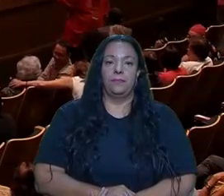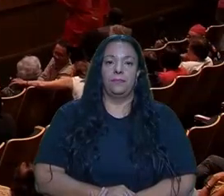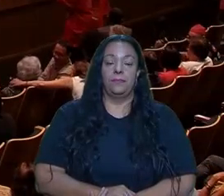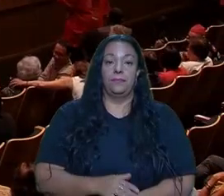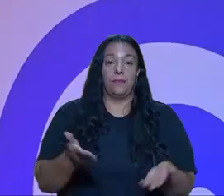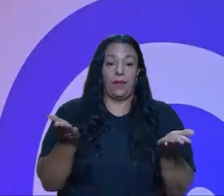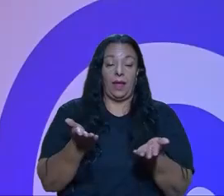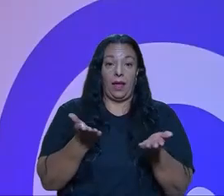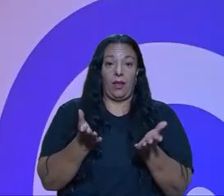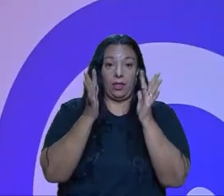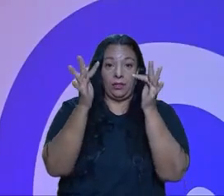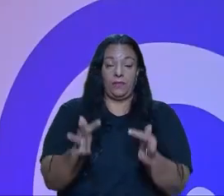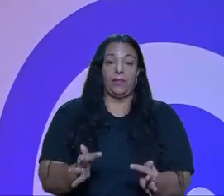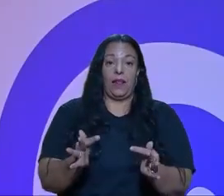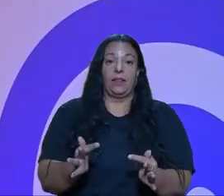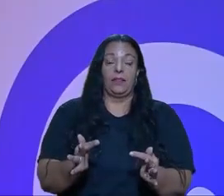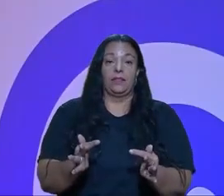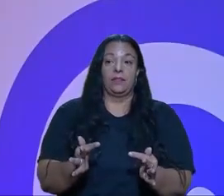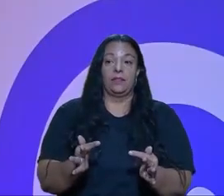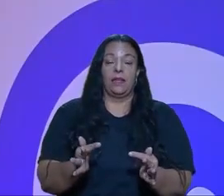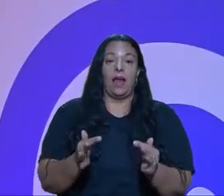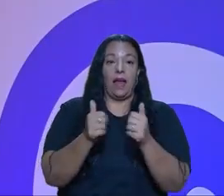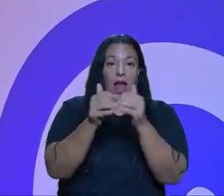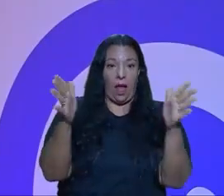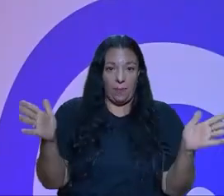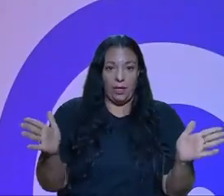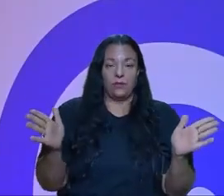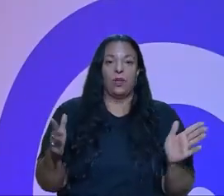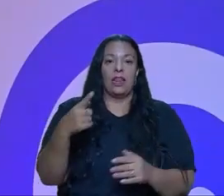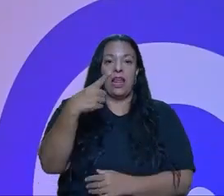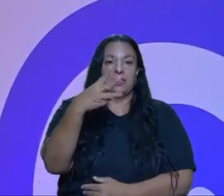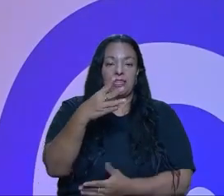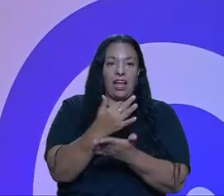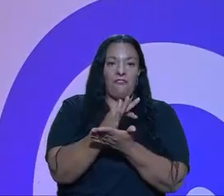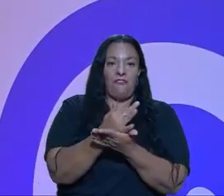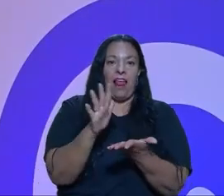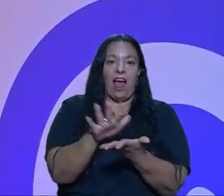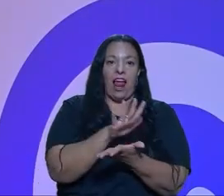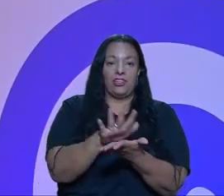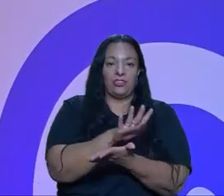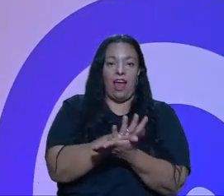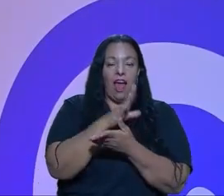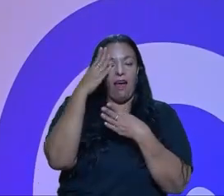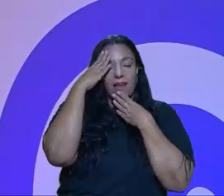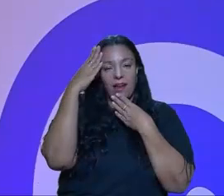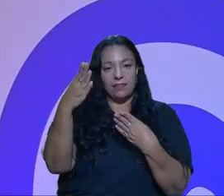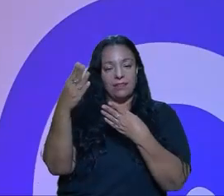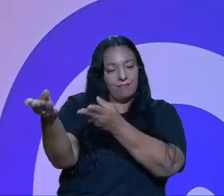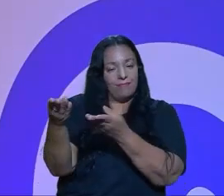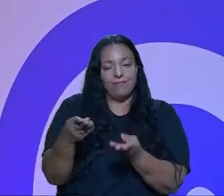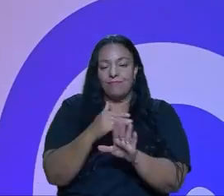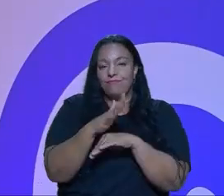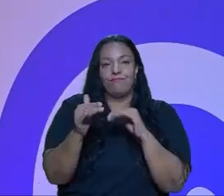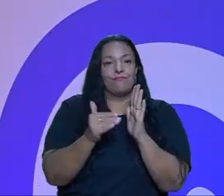E agora a gente finaliza essa abertura oficial do 13º FLI Araxá, agradecendo a presença de